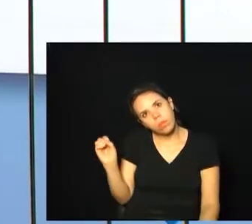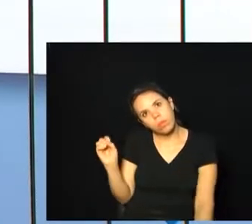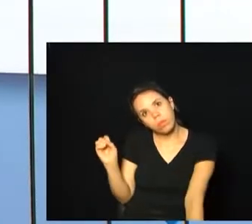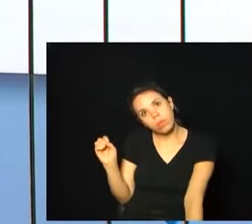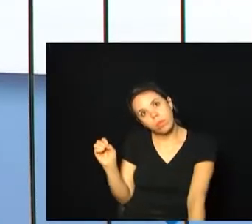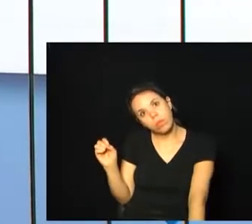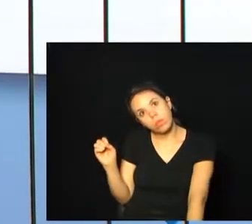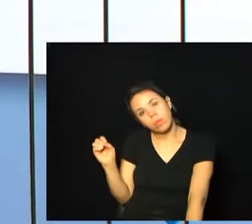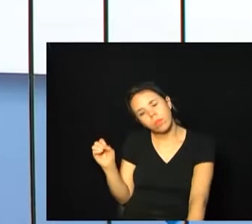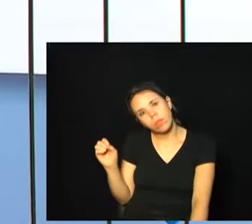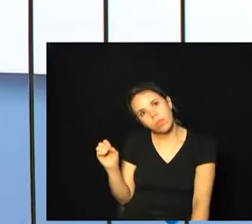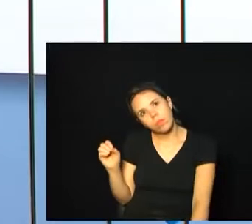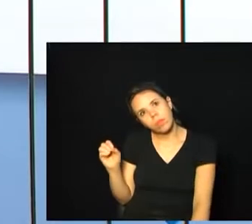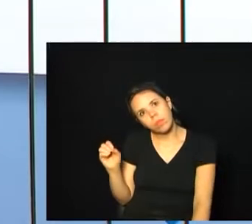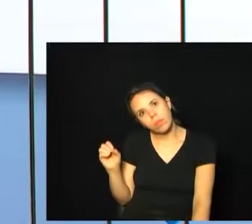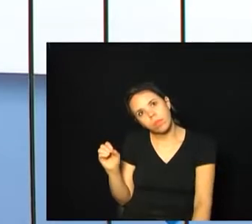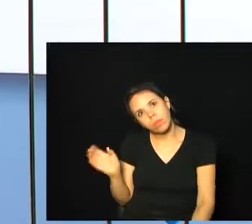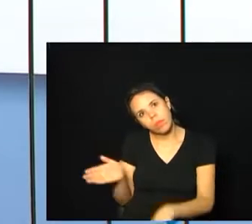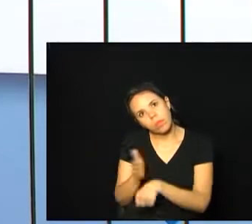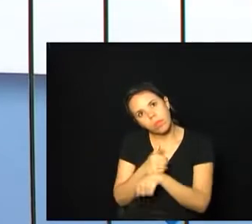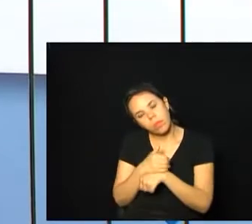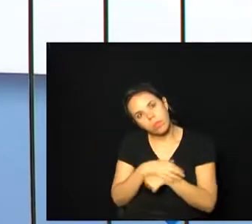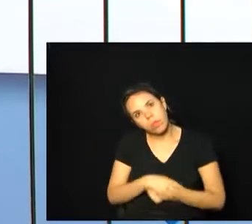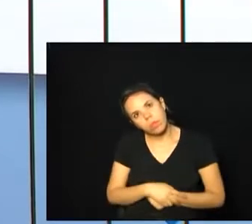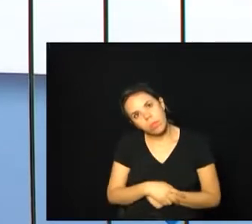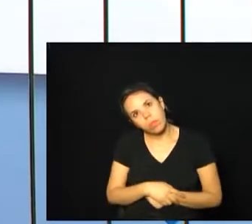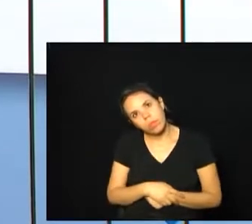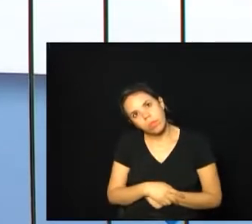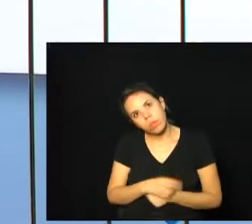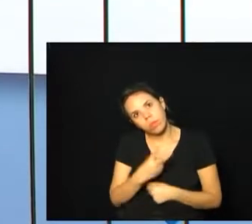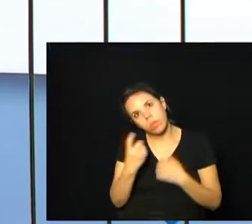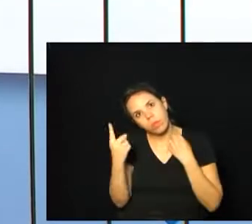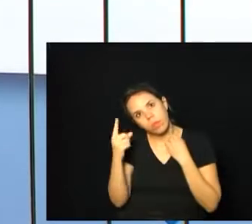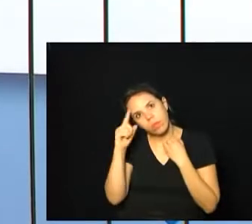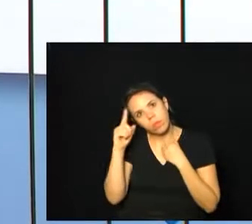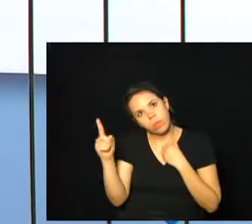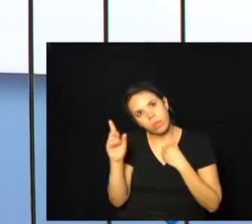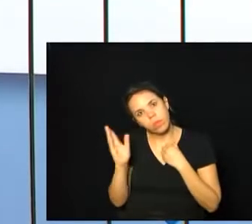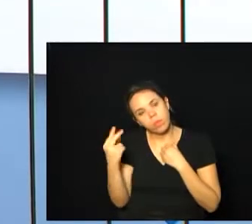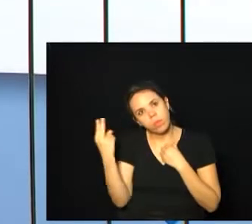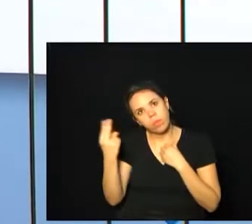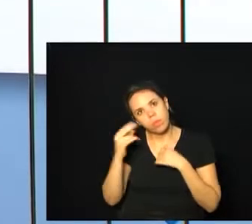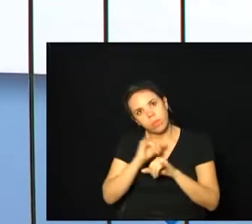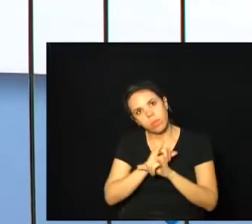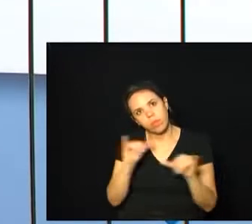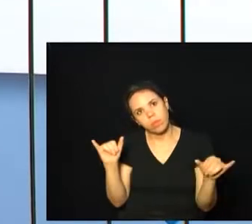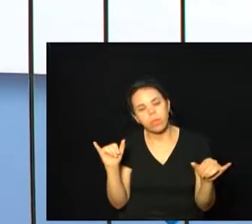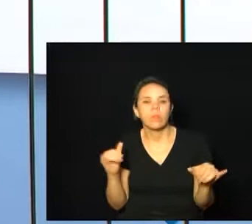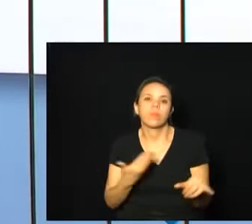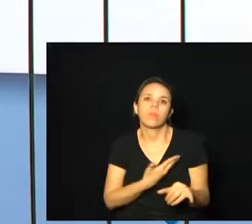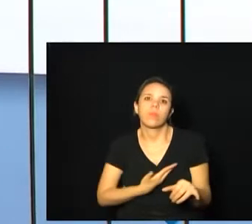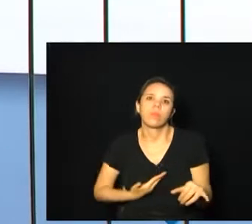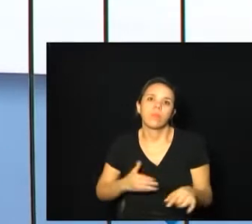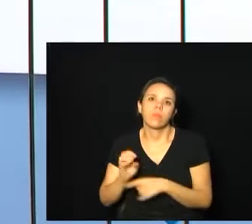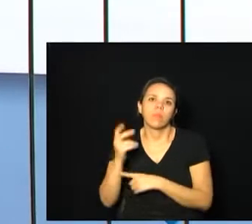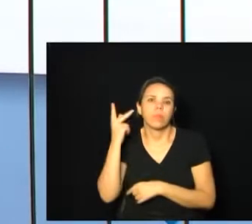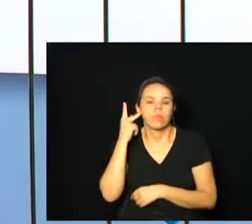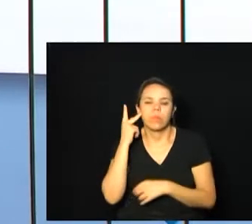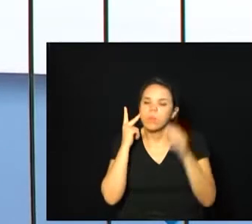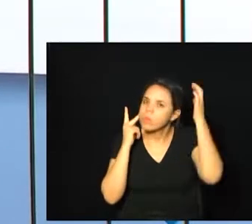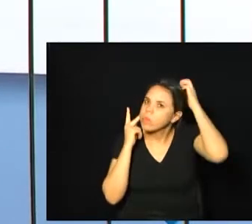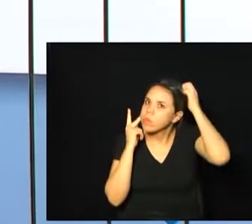160. Ou seja, essa antecipação de 21 dias que já foi anunciado pelo governo do estado de São